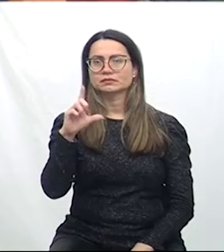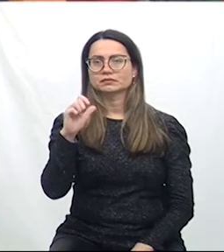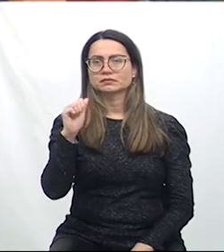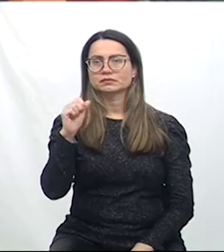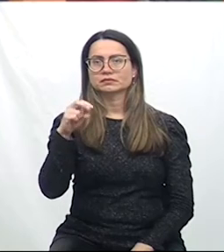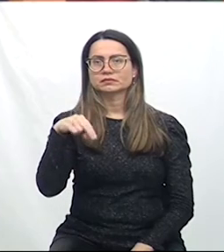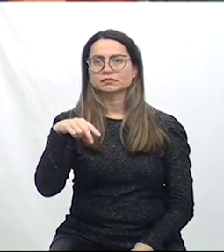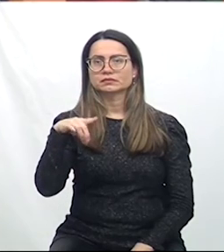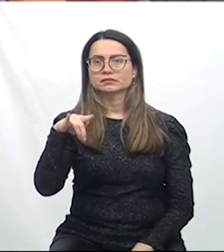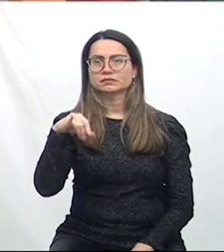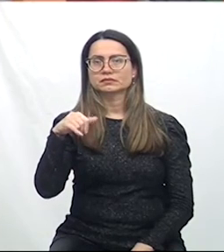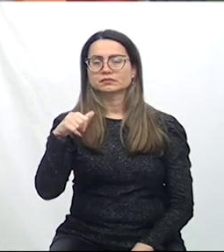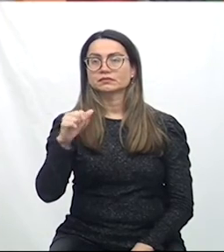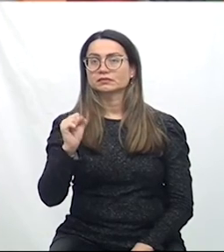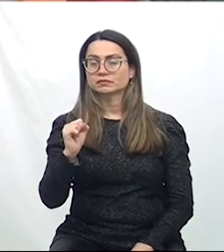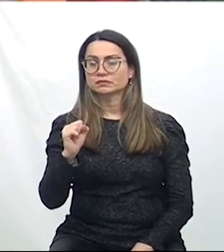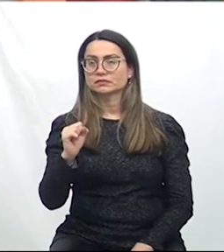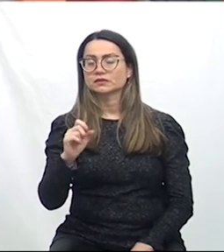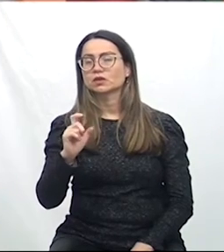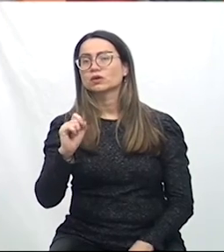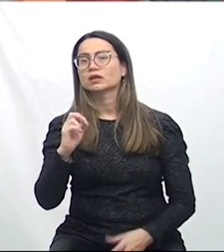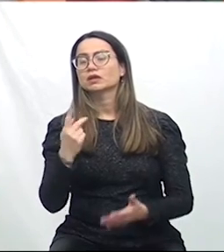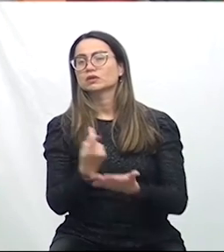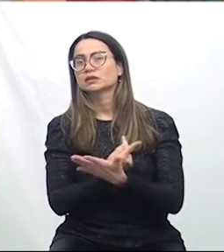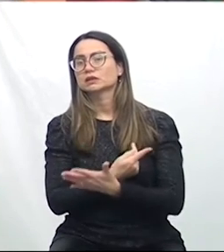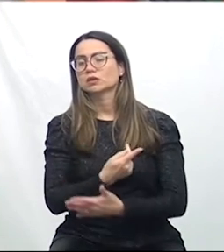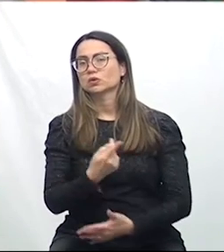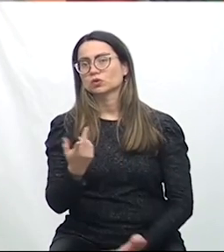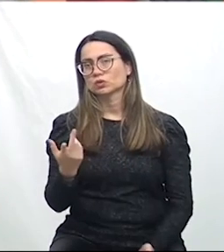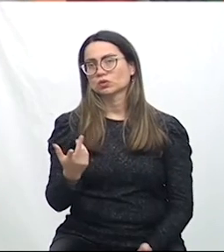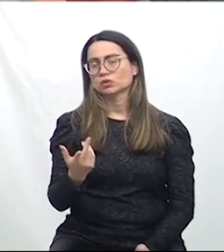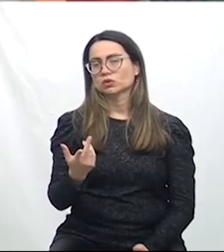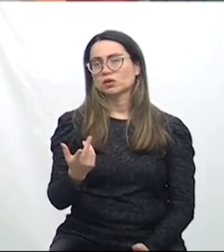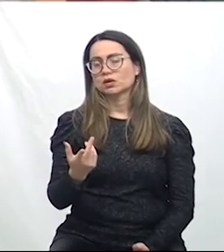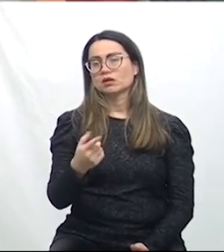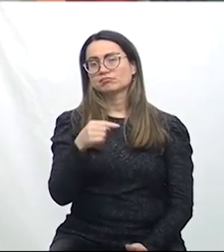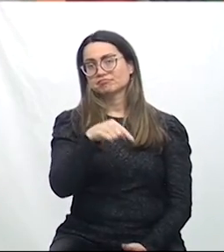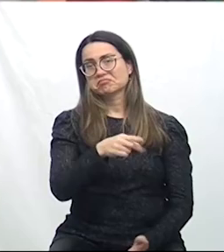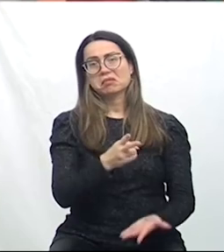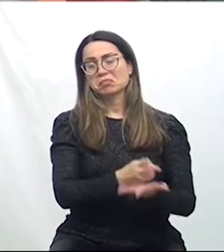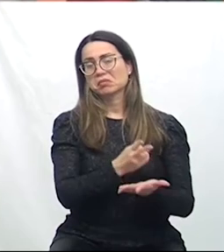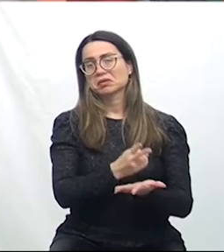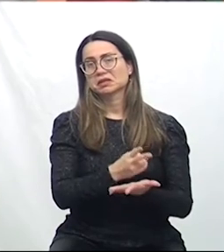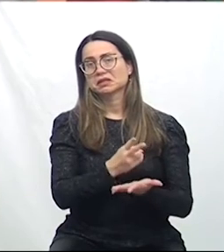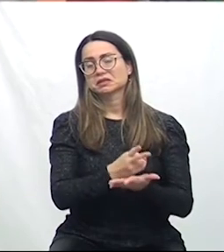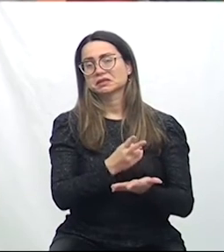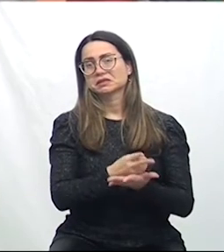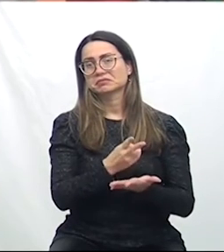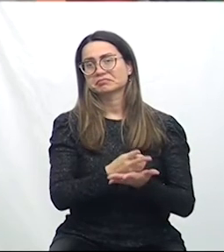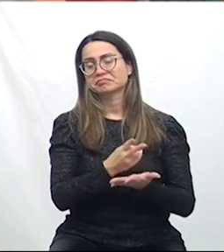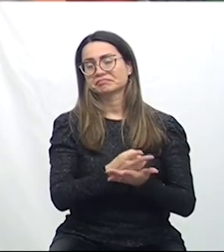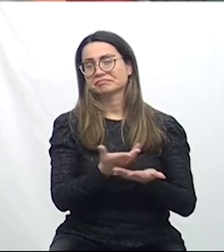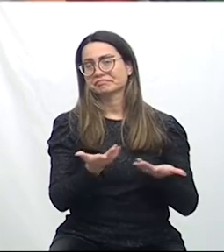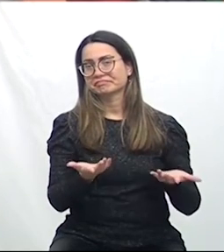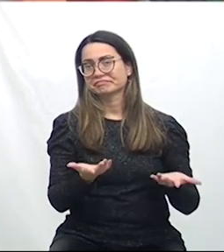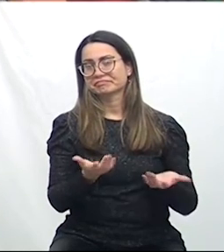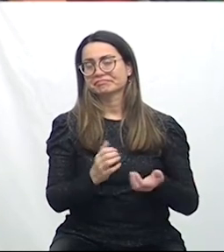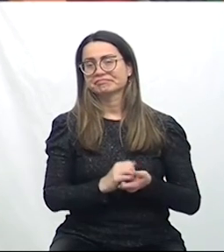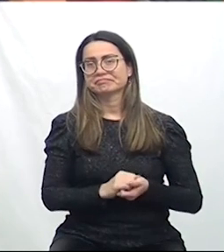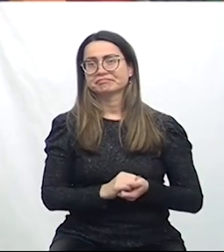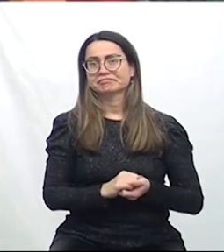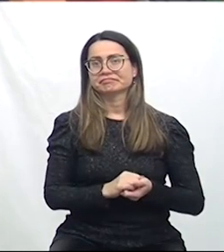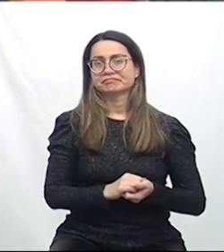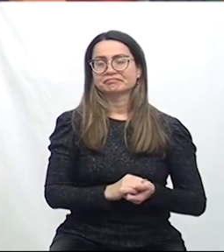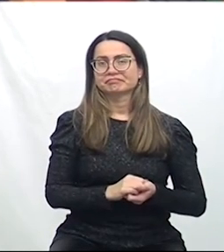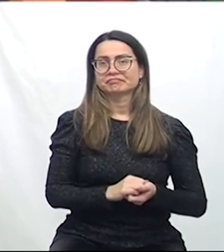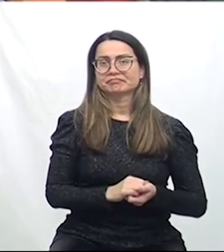não se conseguiu se resolver o problema, a Cracolândia continua lá. E o Dória lá investiu milhões para recuperação.